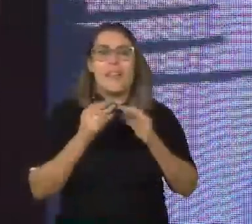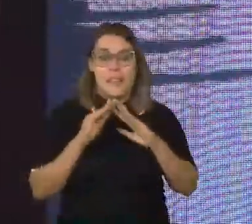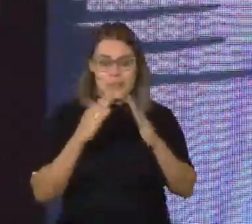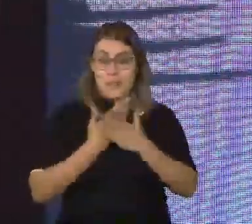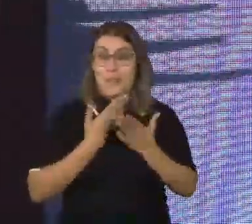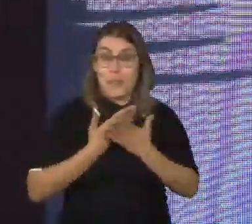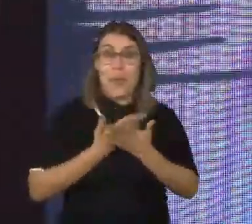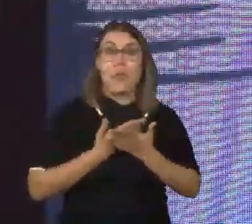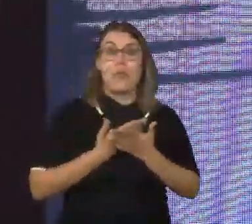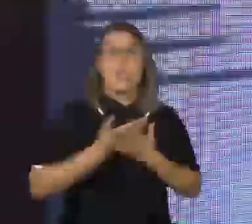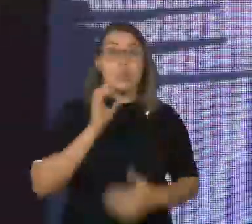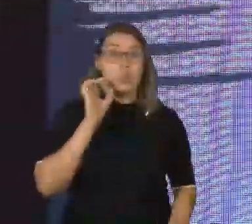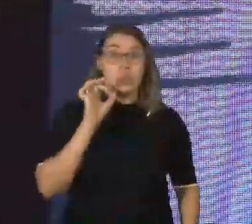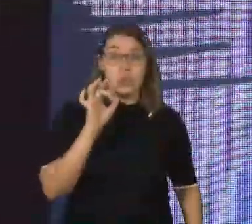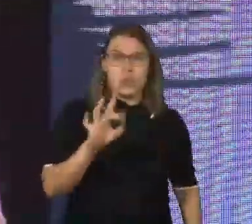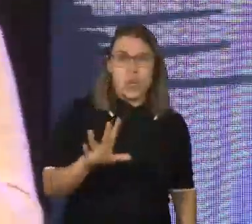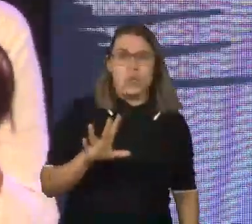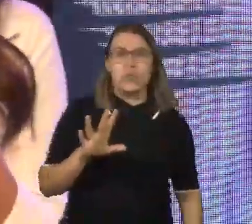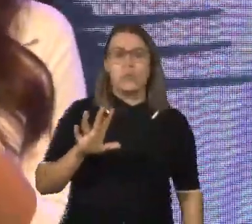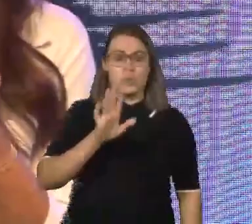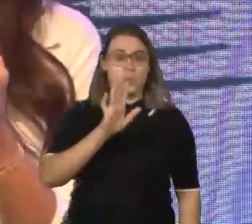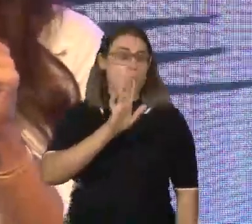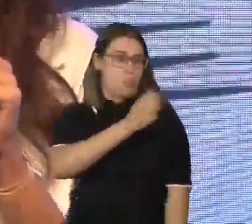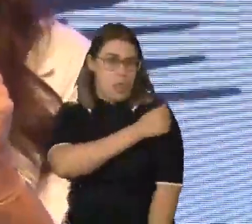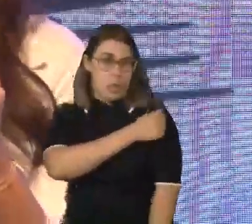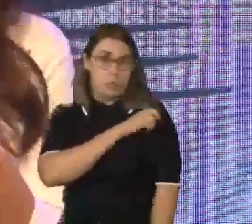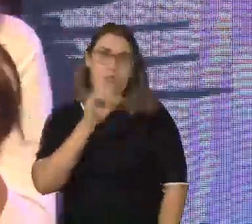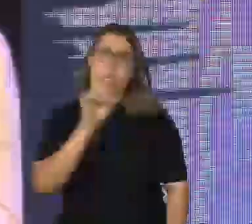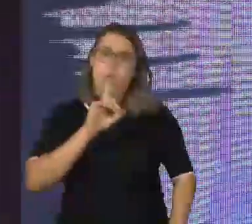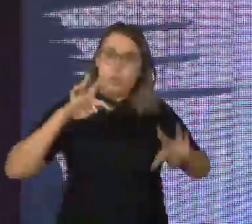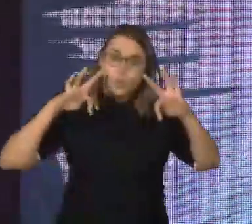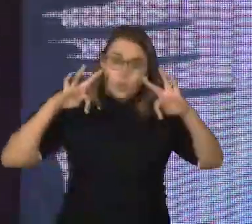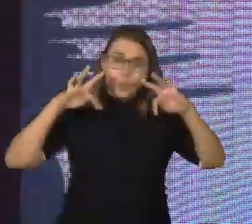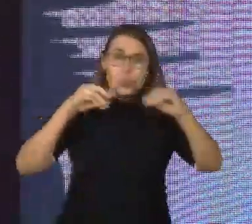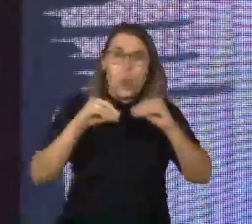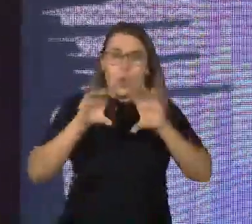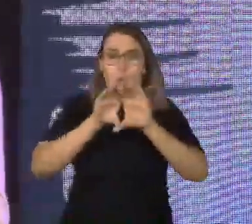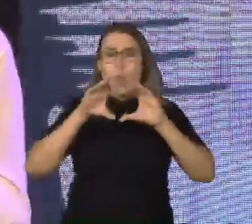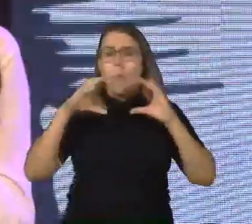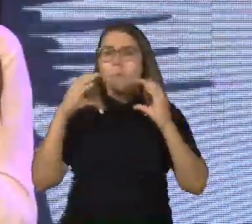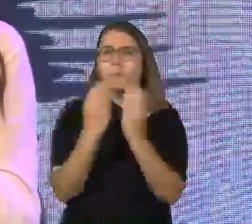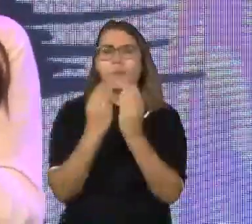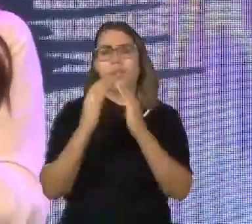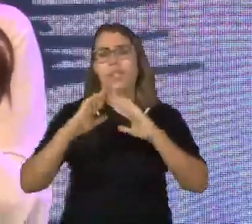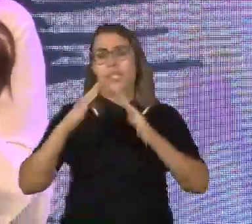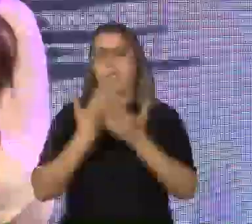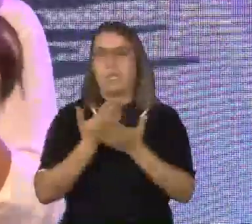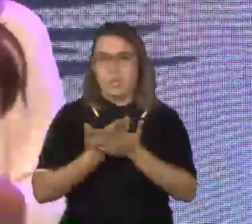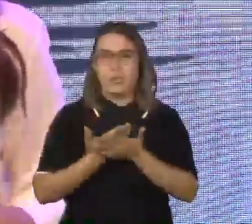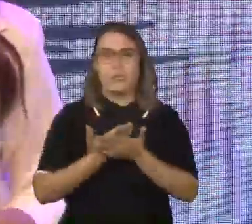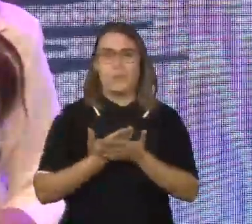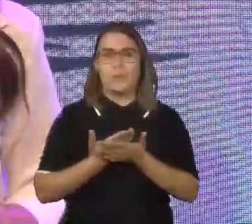que falar sobre apenas com os alunos. Tem que falar com toda a comunidade escolar. O que que isso significa?